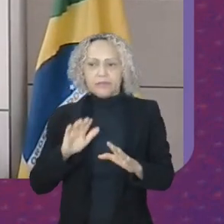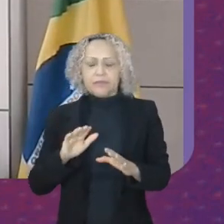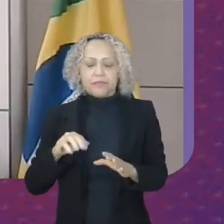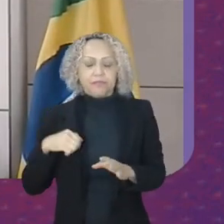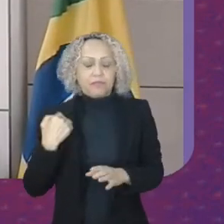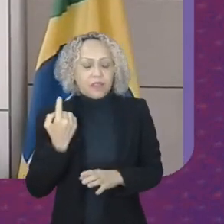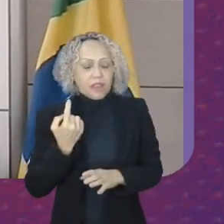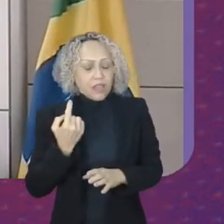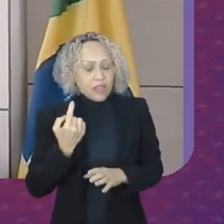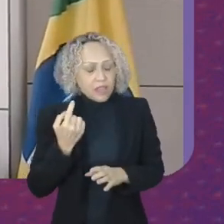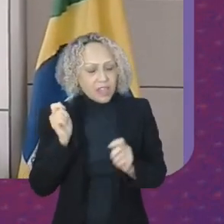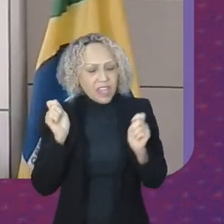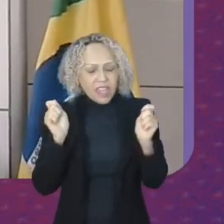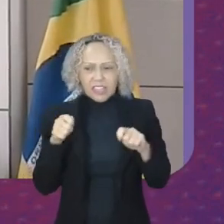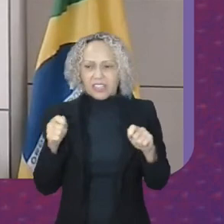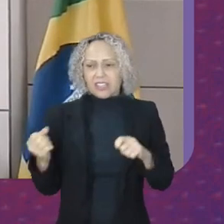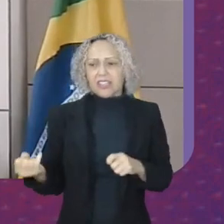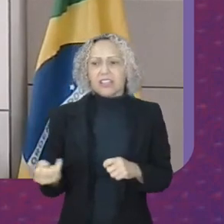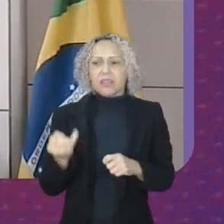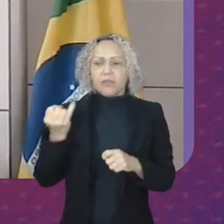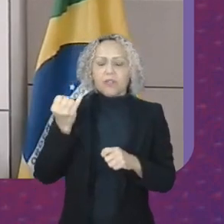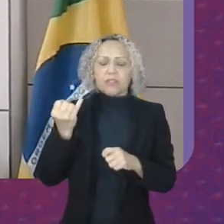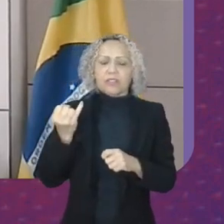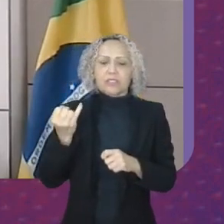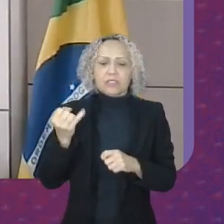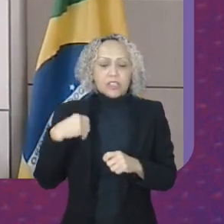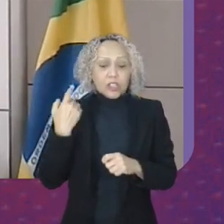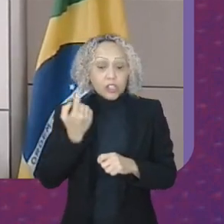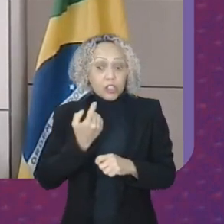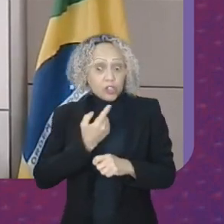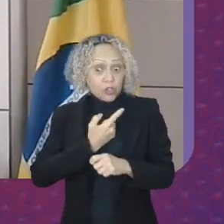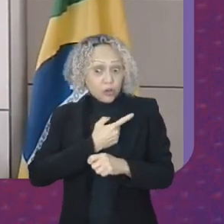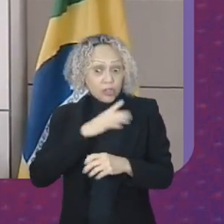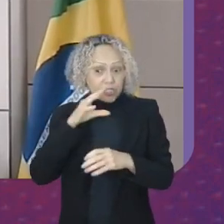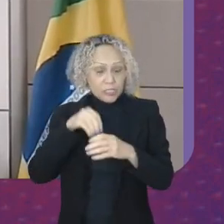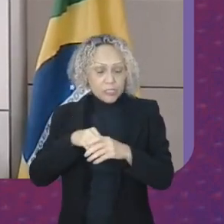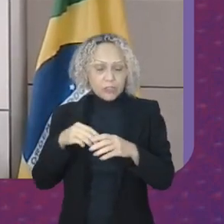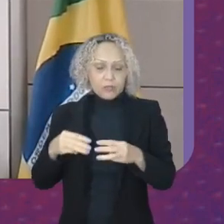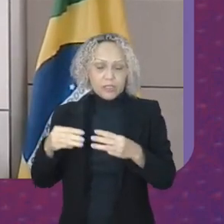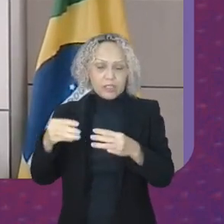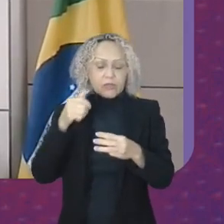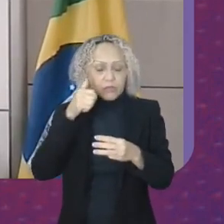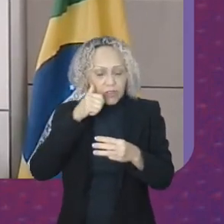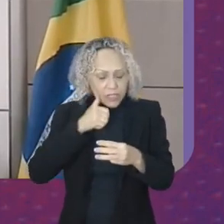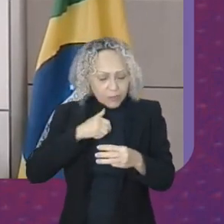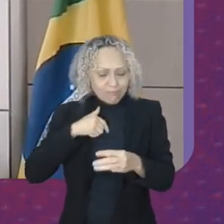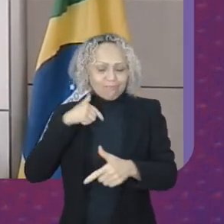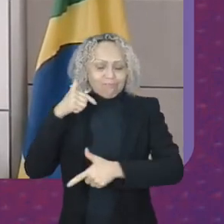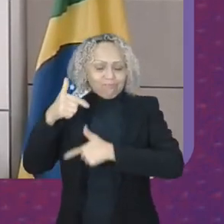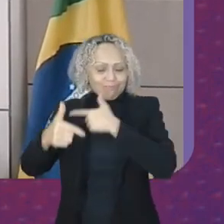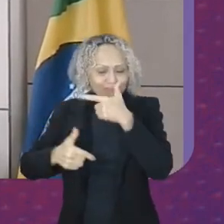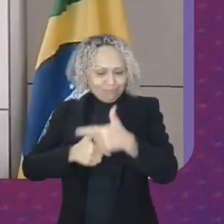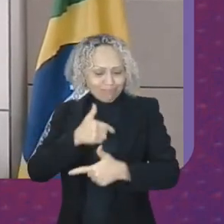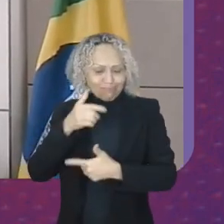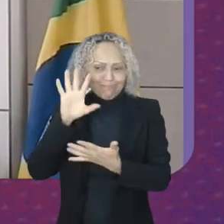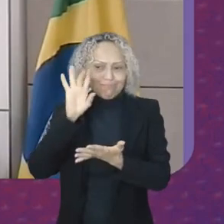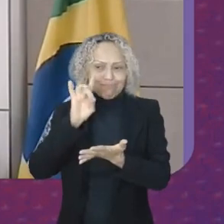esse ministério com ações concretas, e o PPA está nos indicando essa missão,